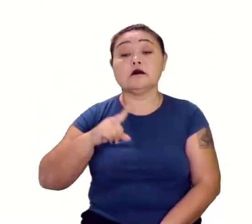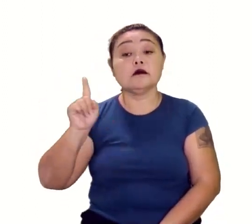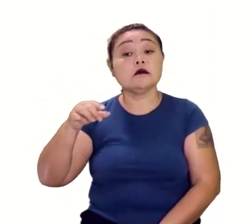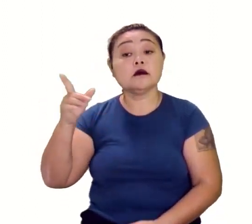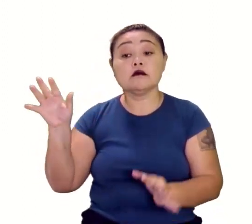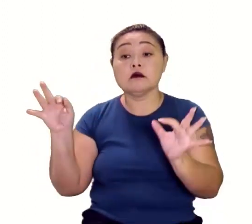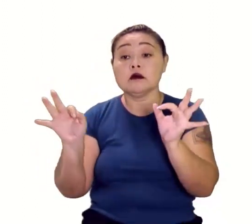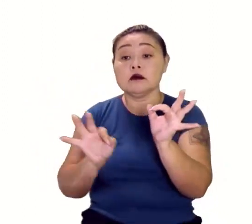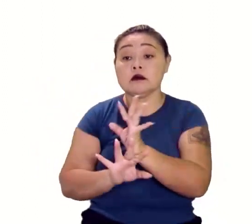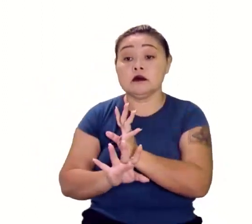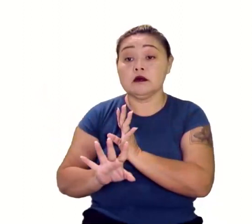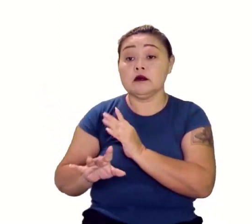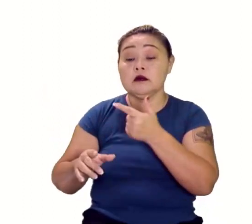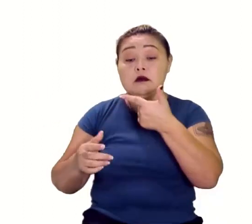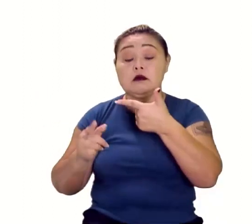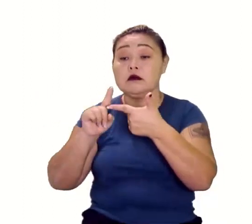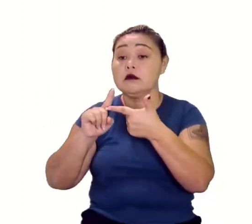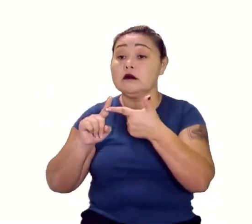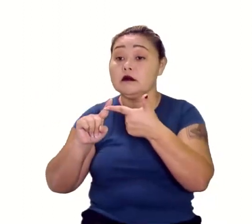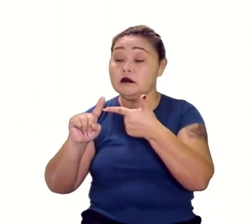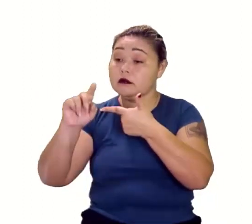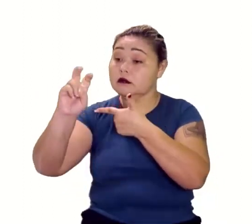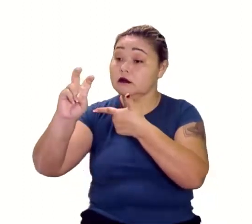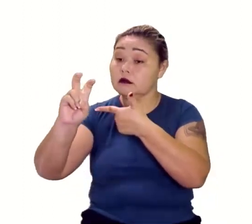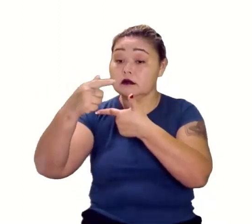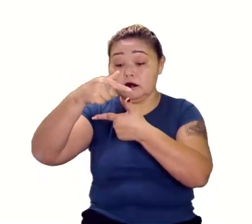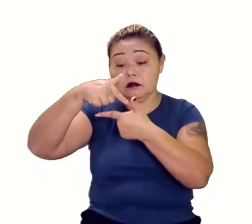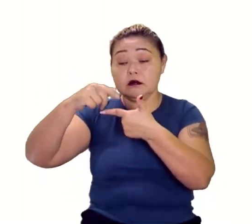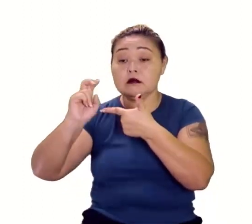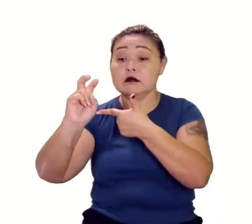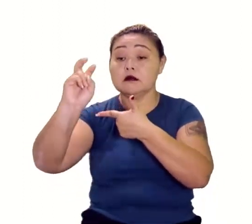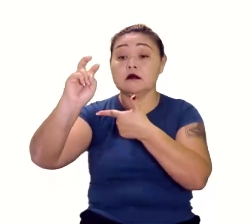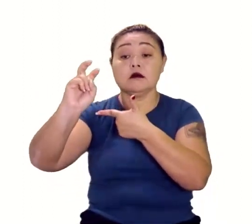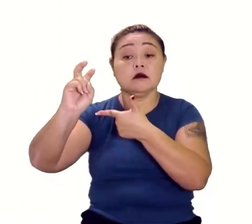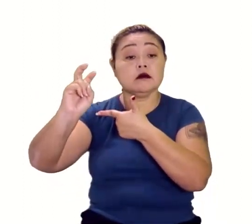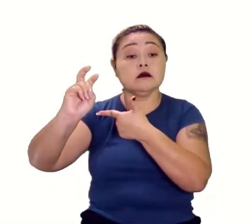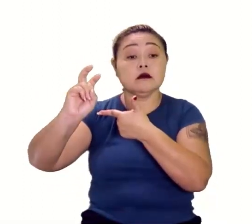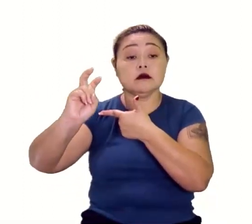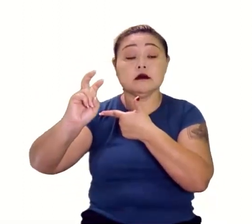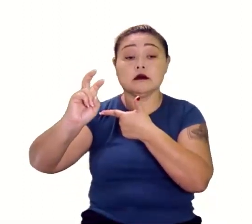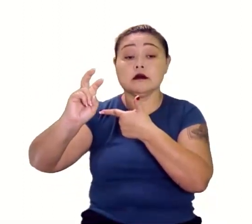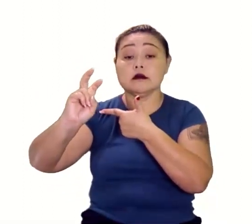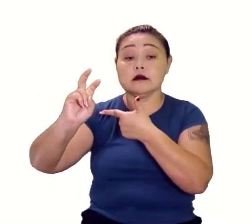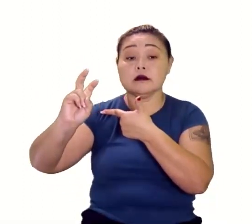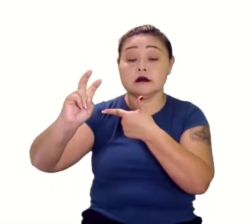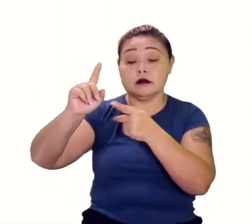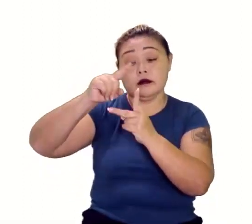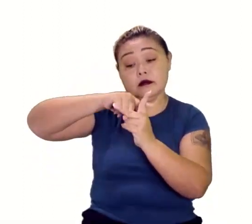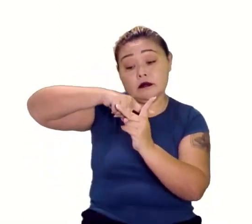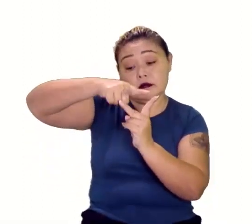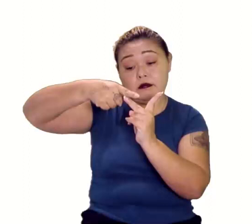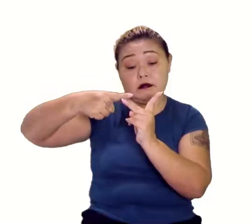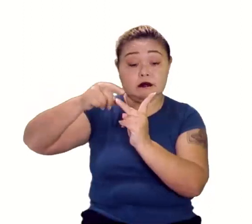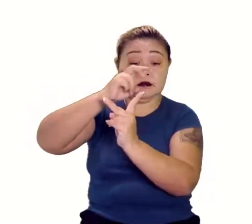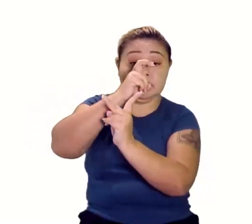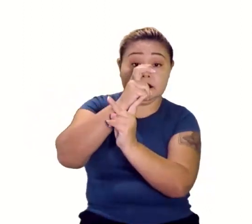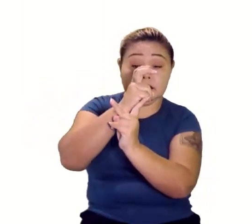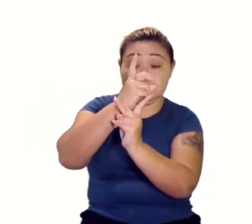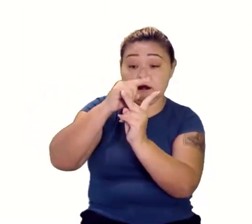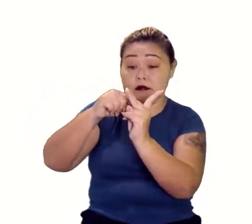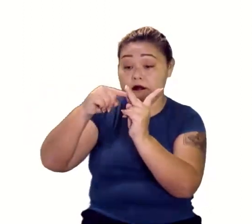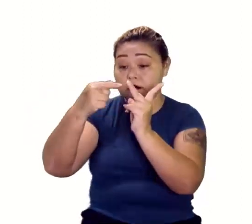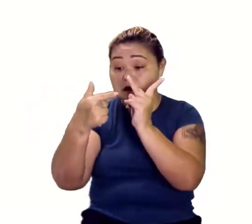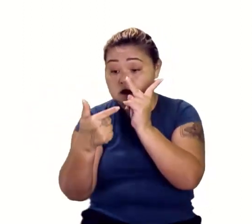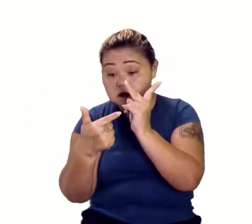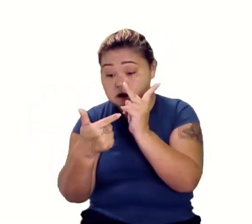Beleza, fechou. Ficamos com 2 elevado à Quinta potência. Então, vamos lá. Raiz quinta de 32